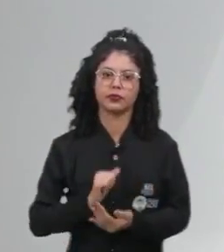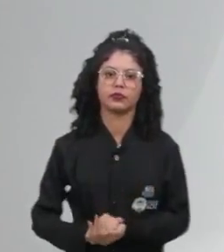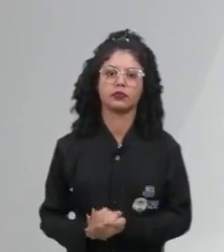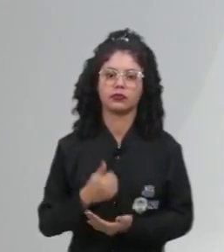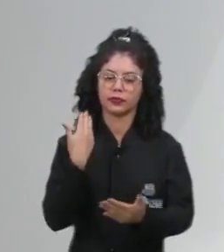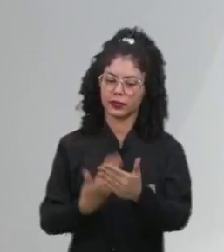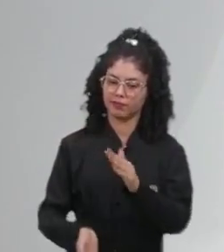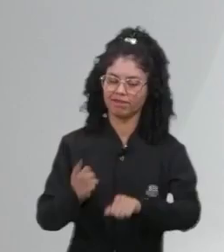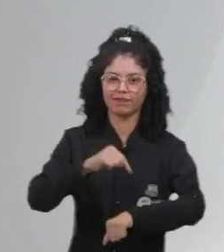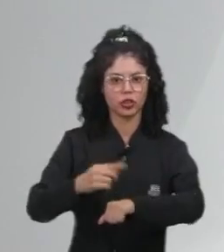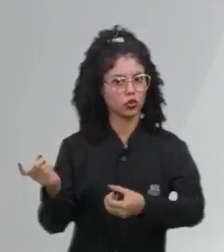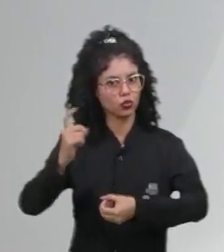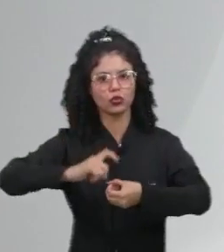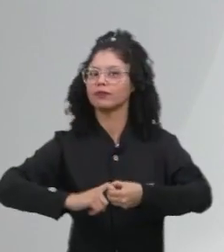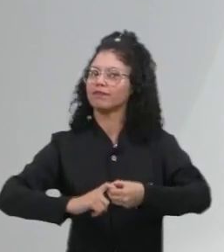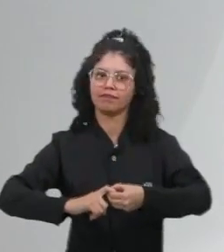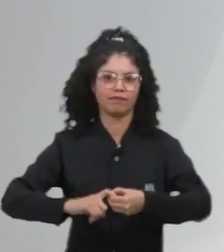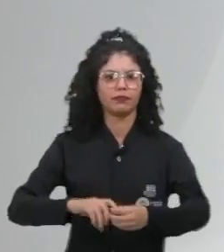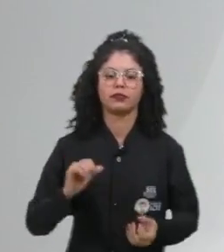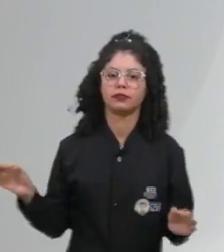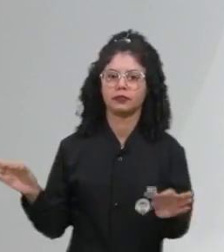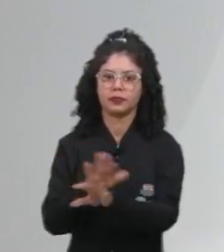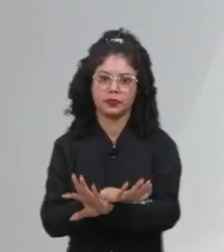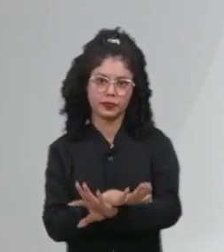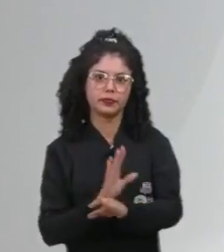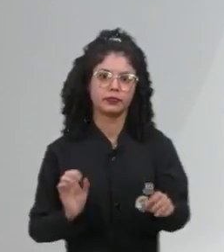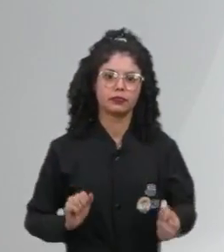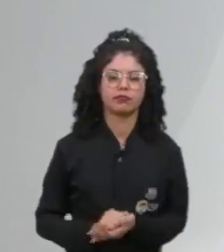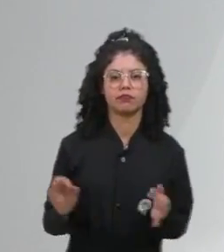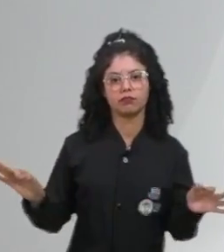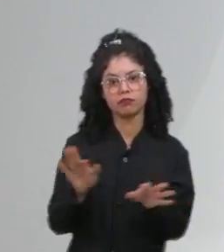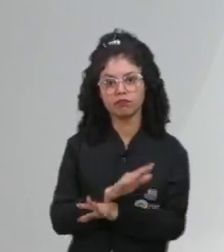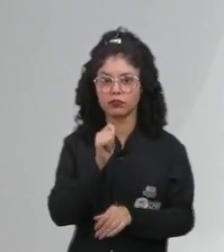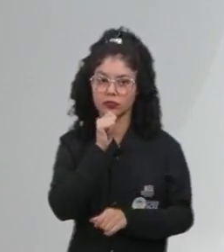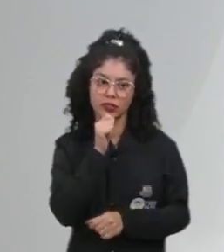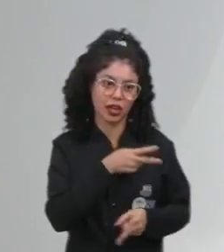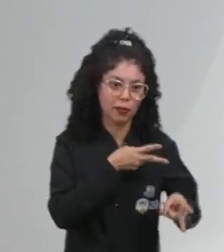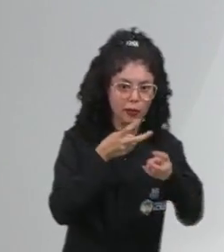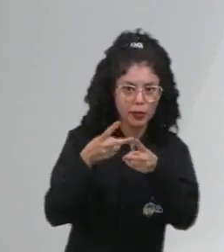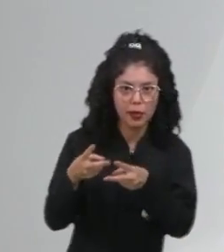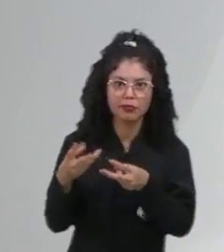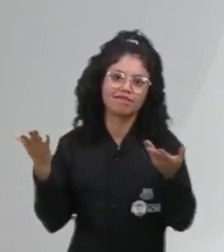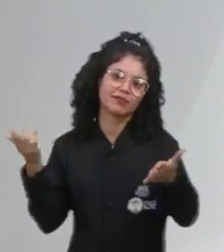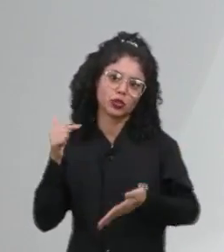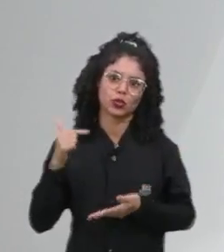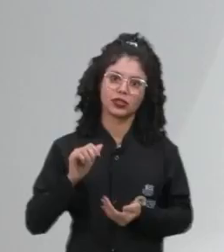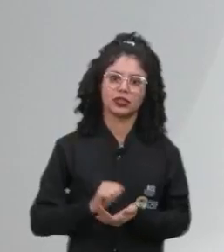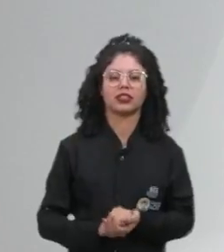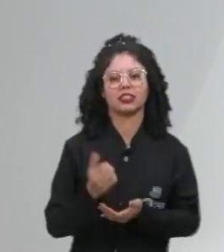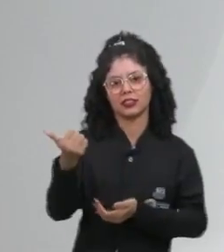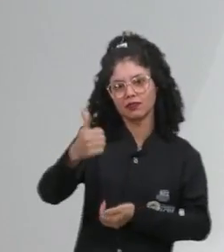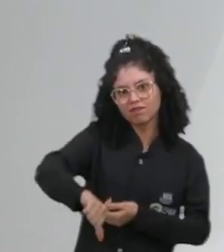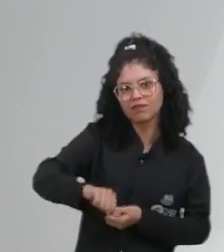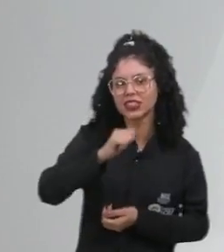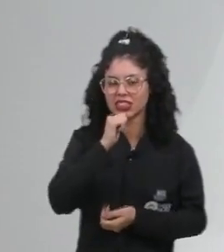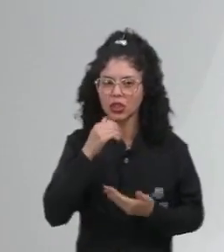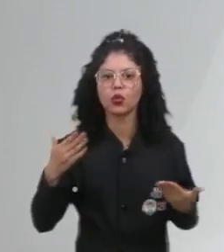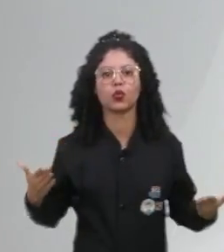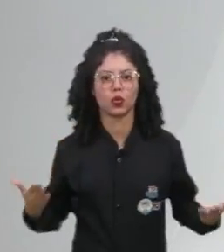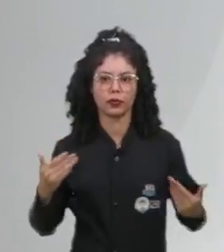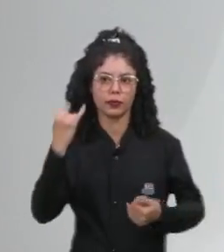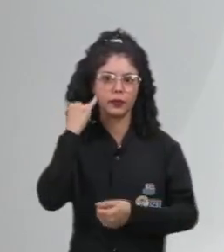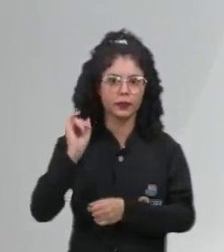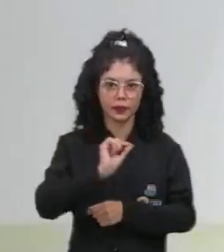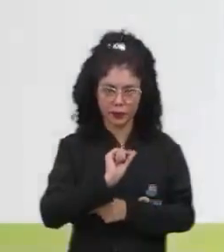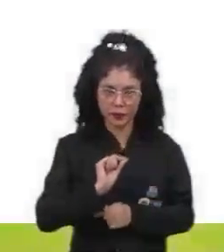tempo perdido e o tempo não volta atrás ele acaba quebrando a expectativa galera aquilo que a gente viu se frustrando né e não é essa ideia